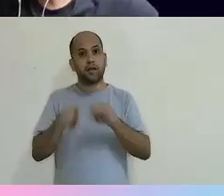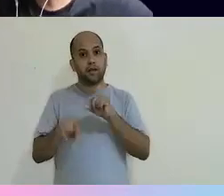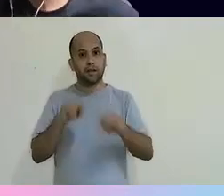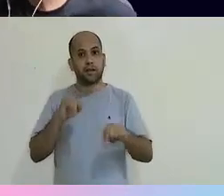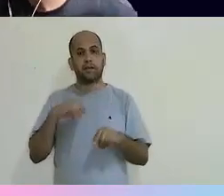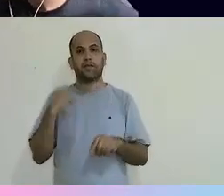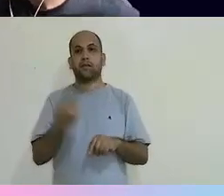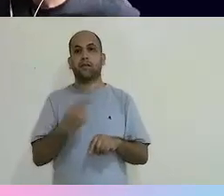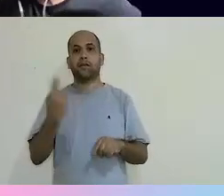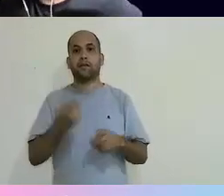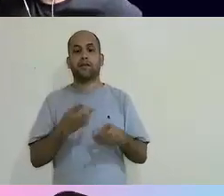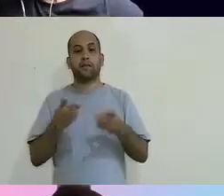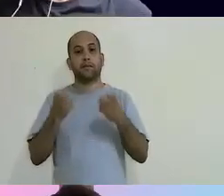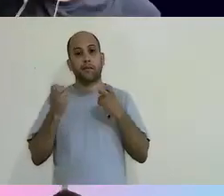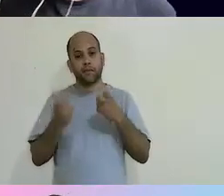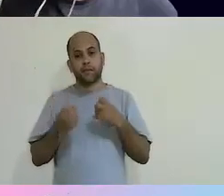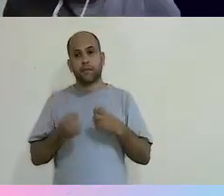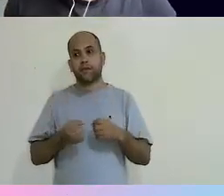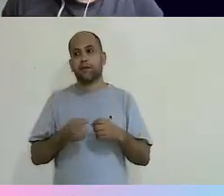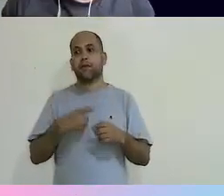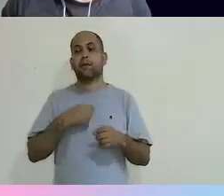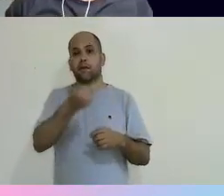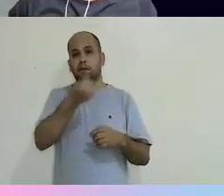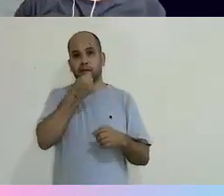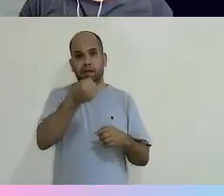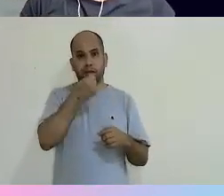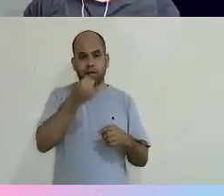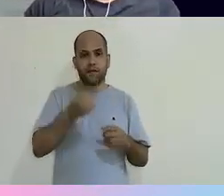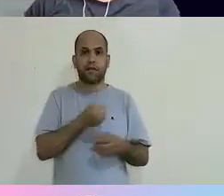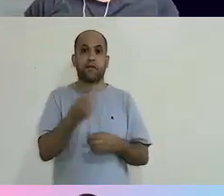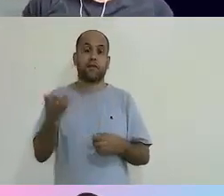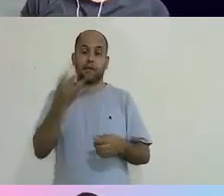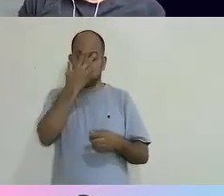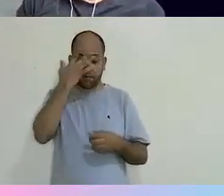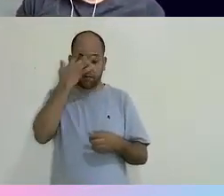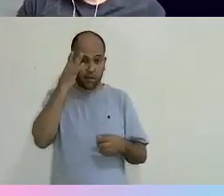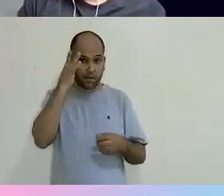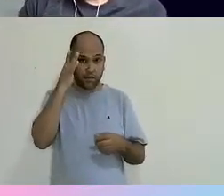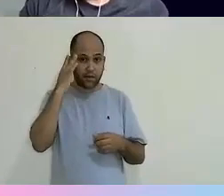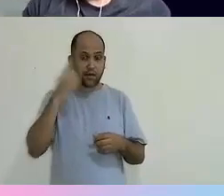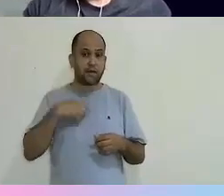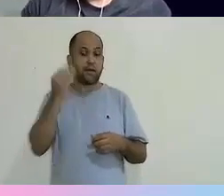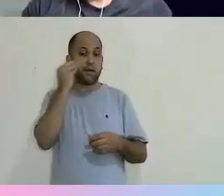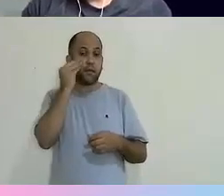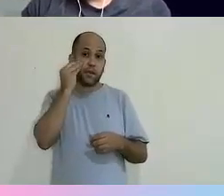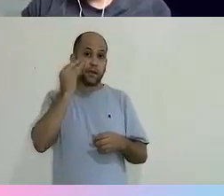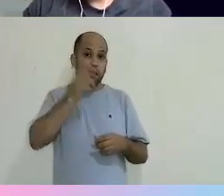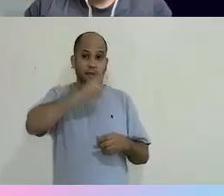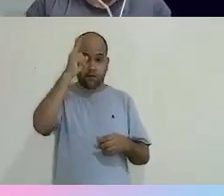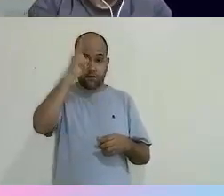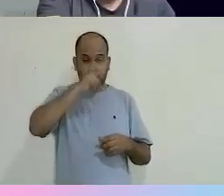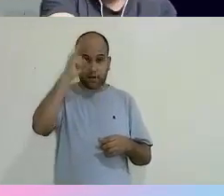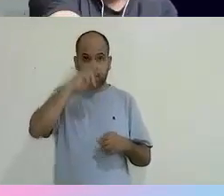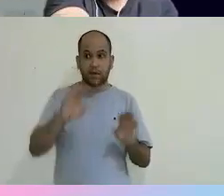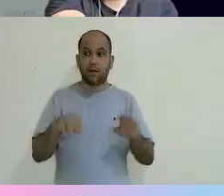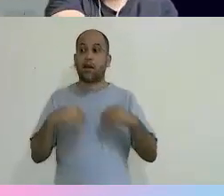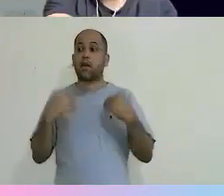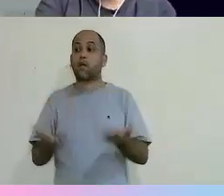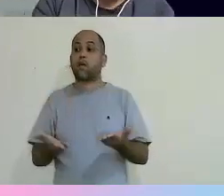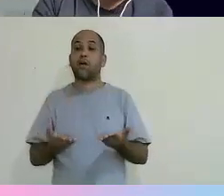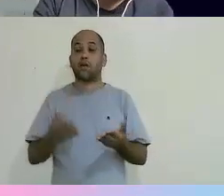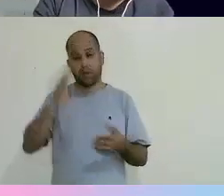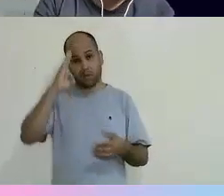vê como a gente entrevista várias pessoas no mercado, o Lucas também tem uma super experiência nisso, você pergunta assim, mas quais são os teus